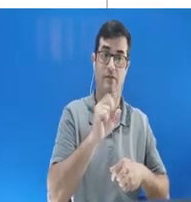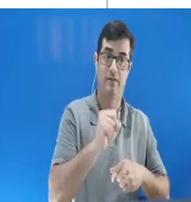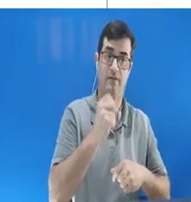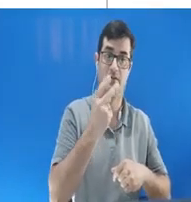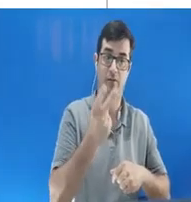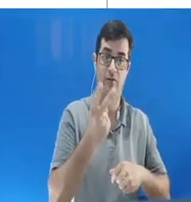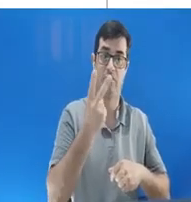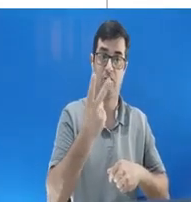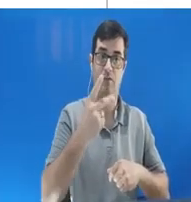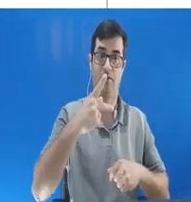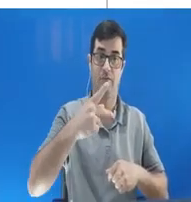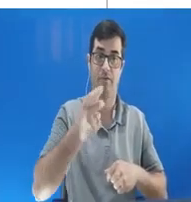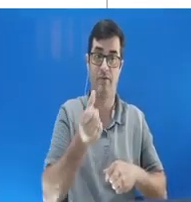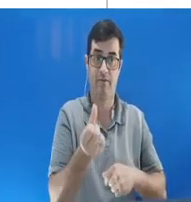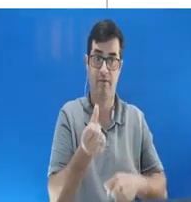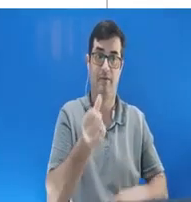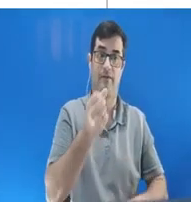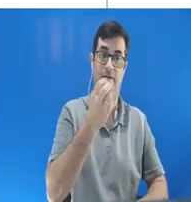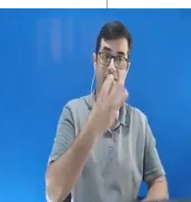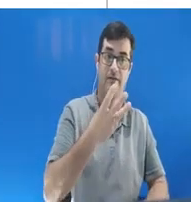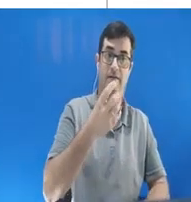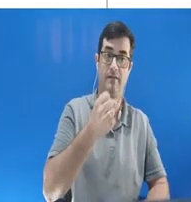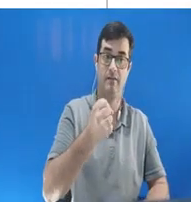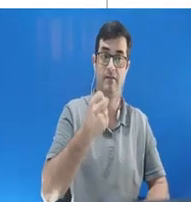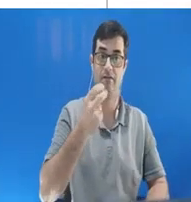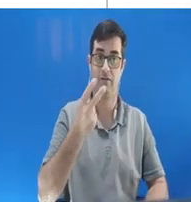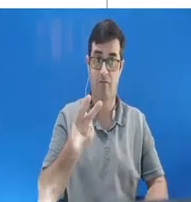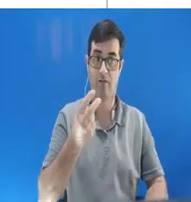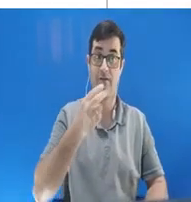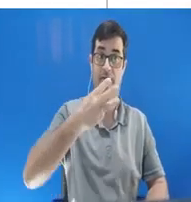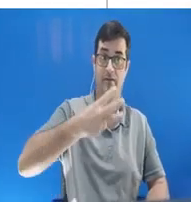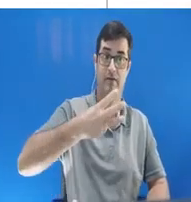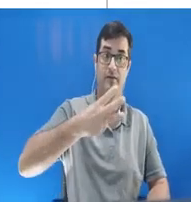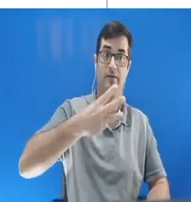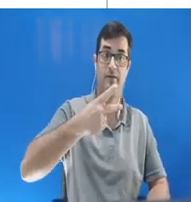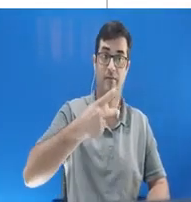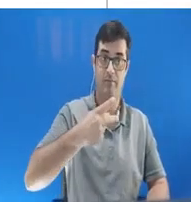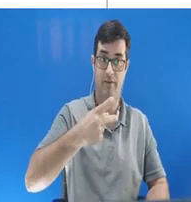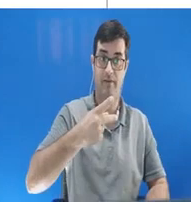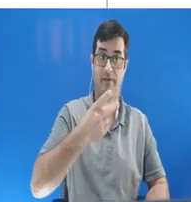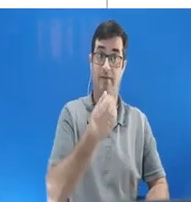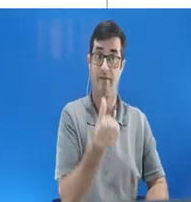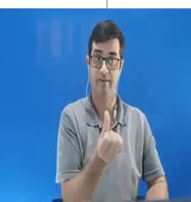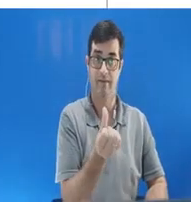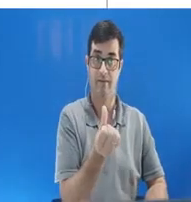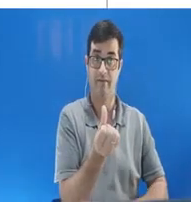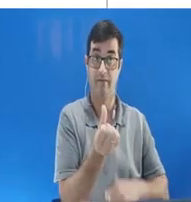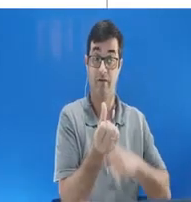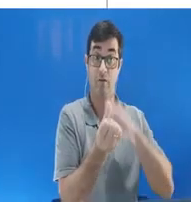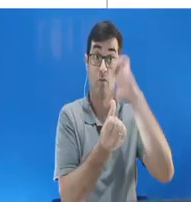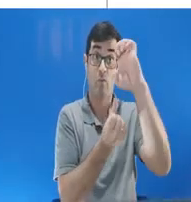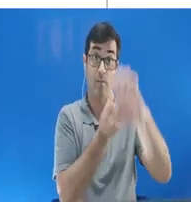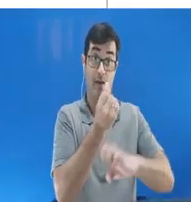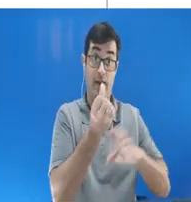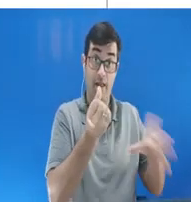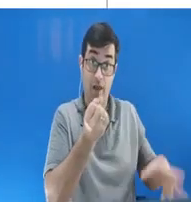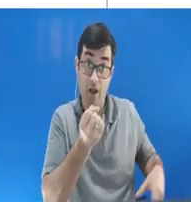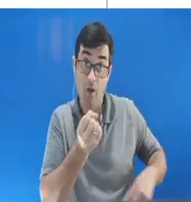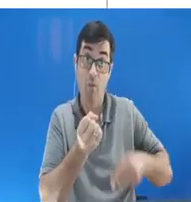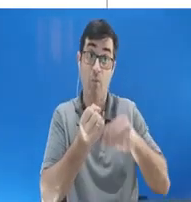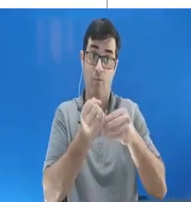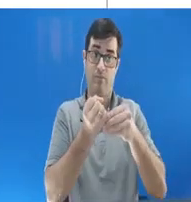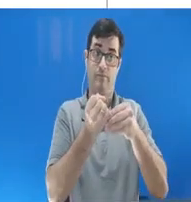2s2, 2p6, 3s2, 3p6. Quando ele recebe um elétron, esse elétron vem aqui